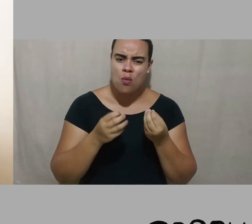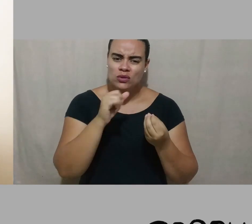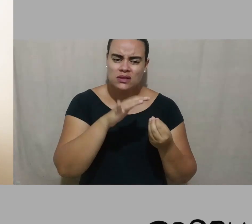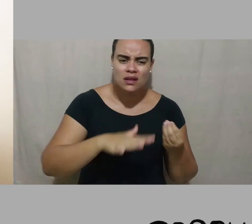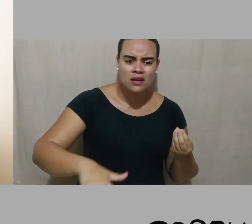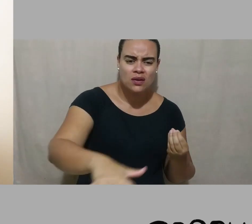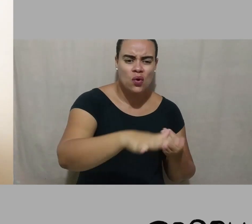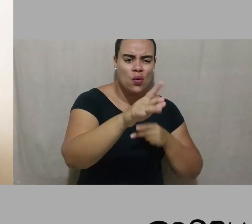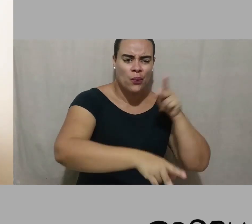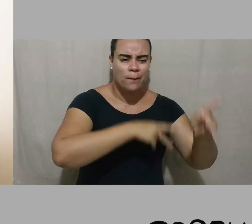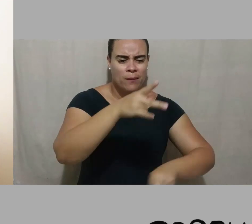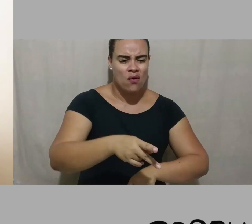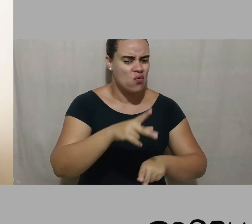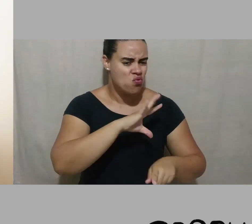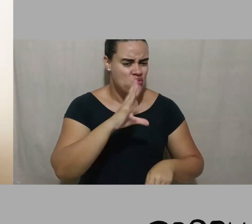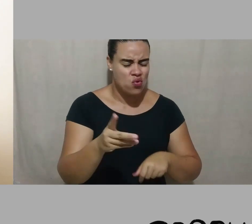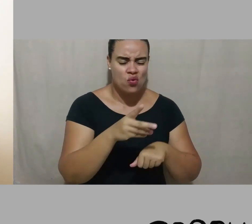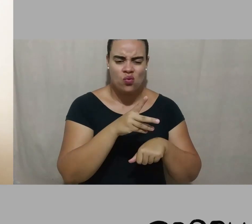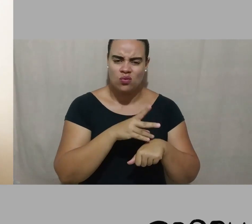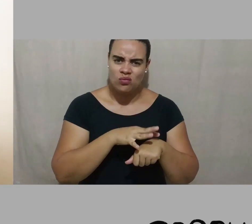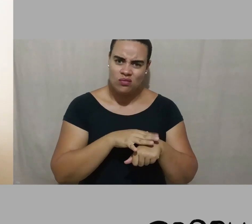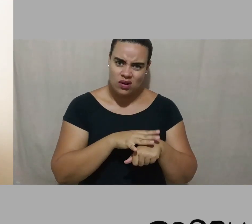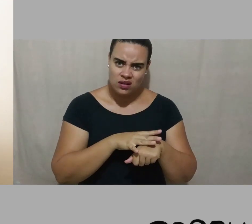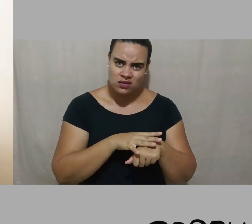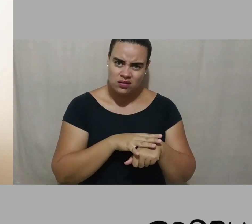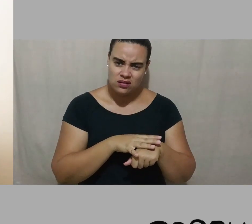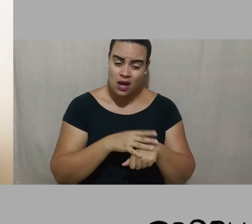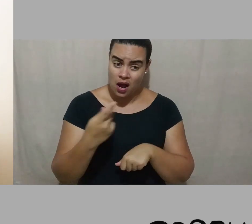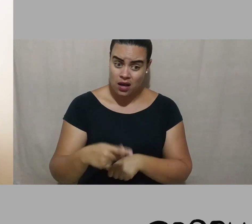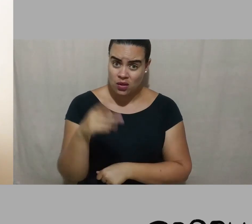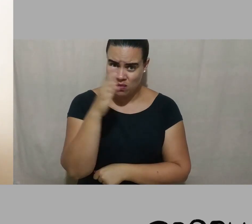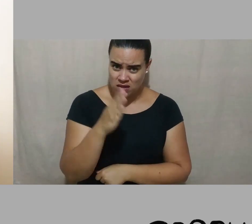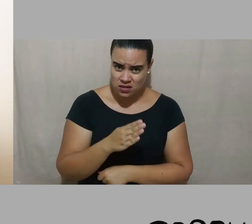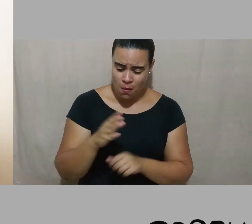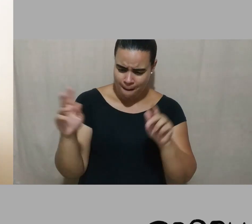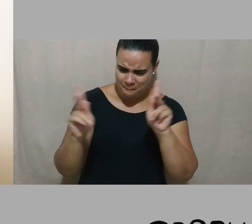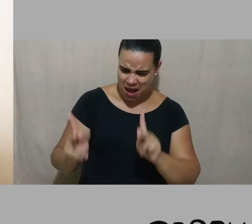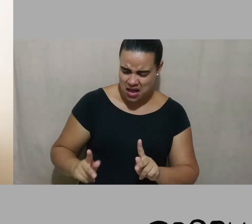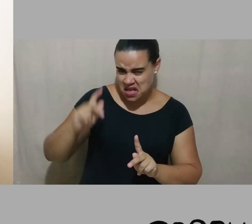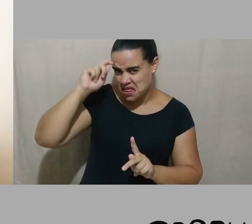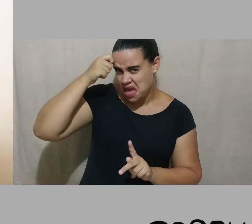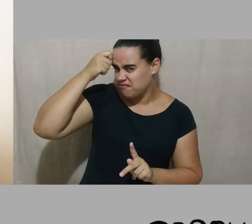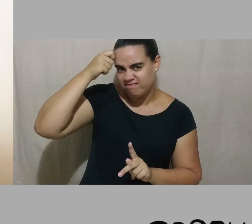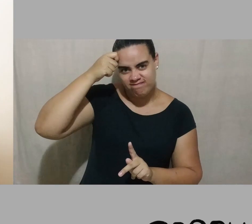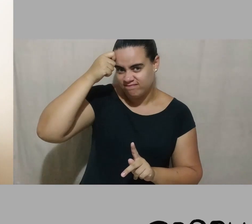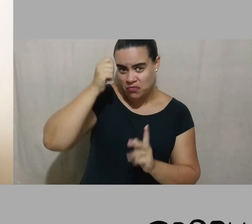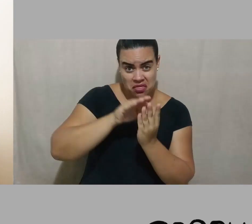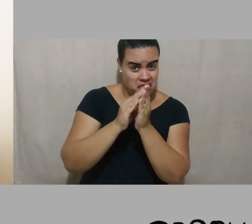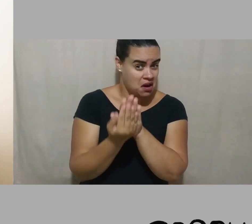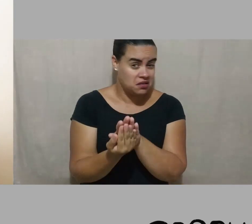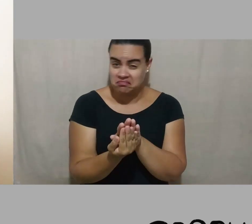é potencialmente tóxico e doentio. No Brasil, a paz não é negra, nem trans, nem pobre,